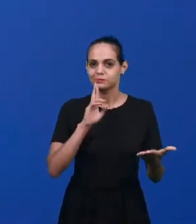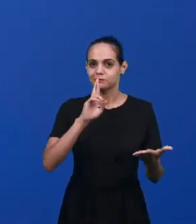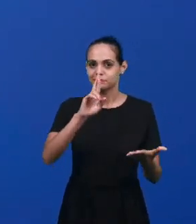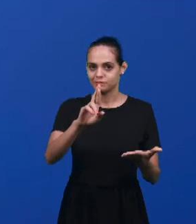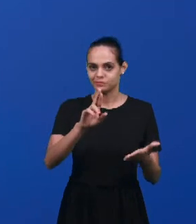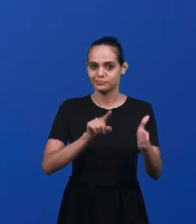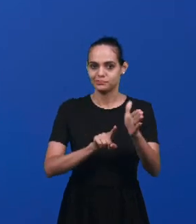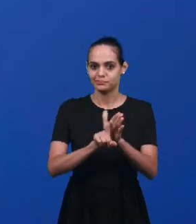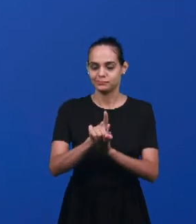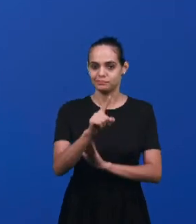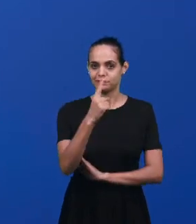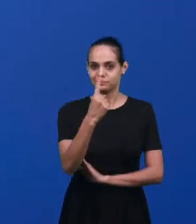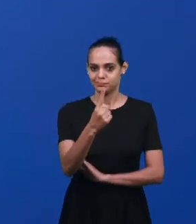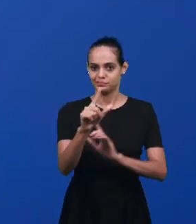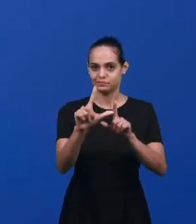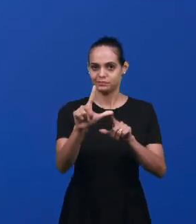A,